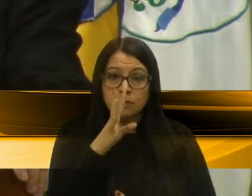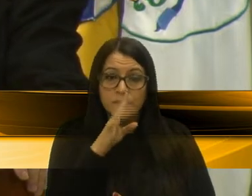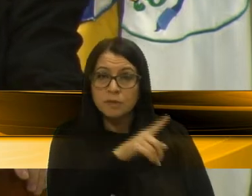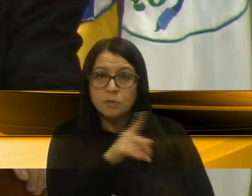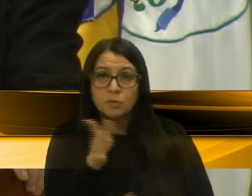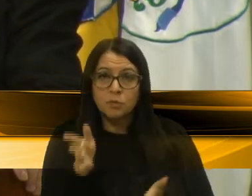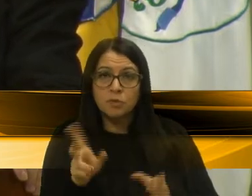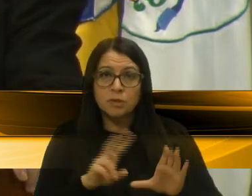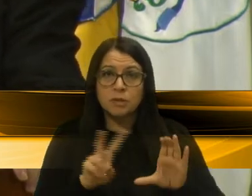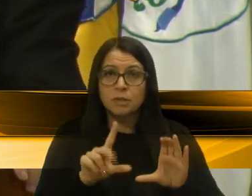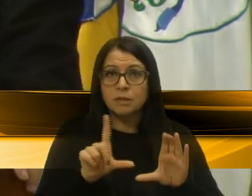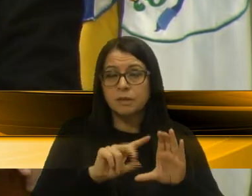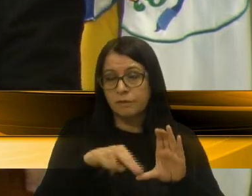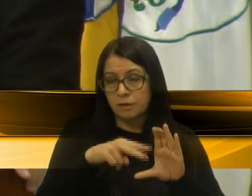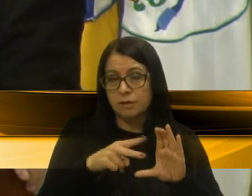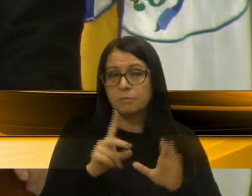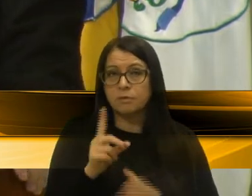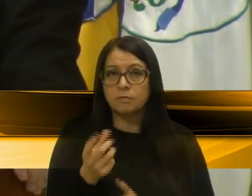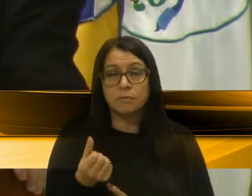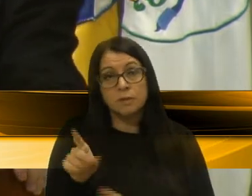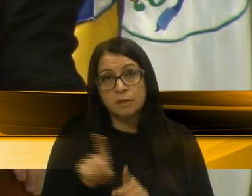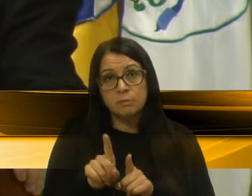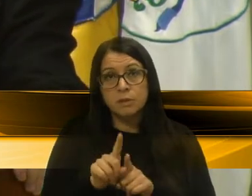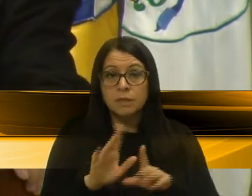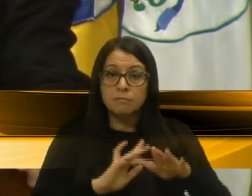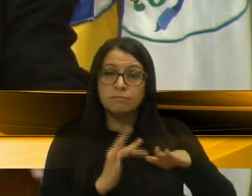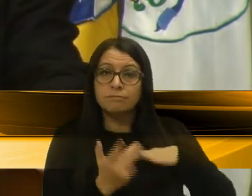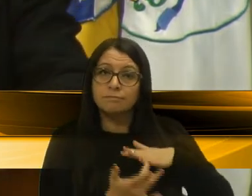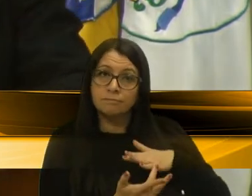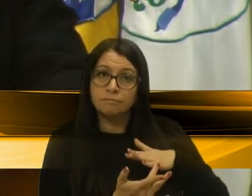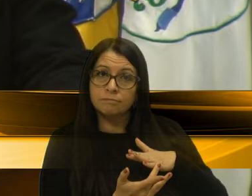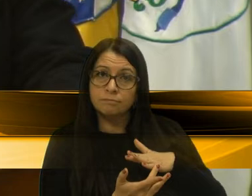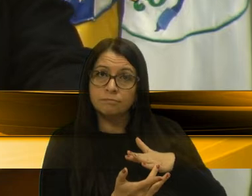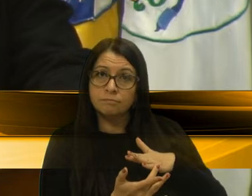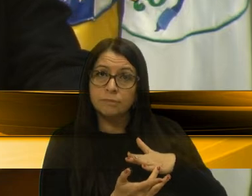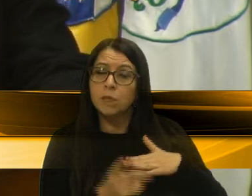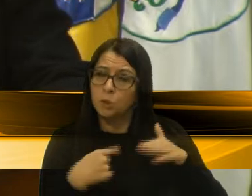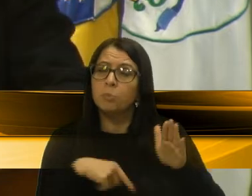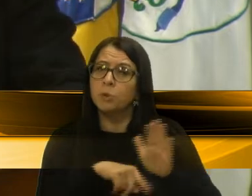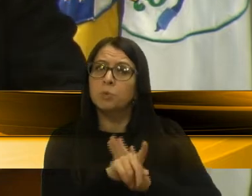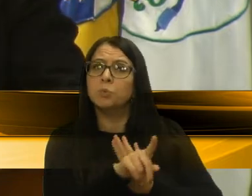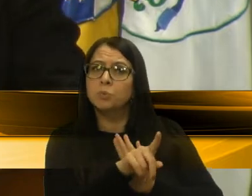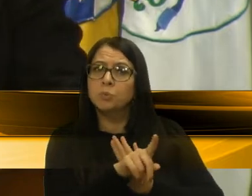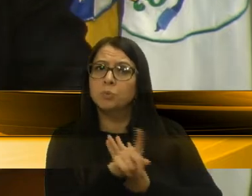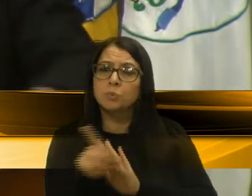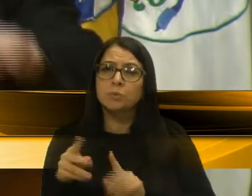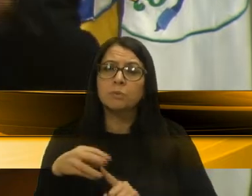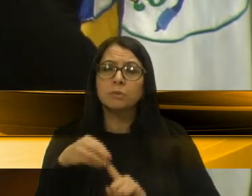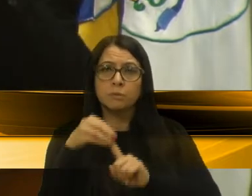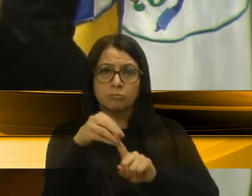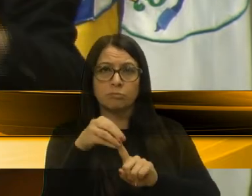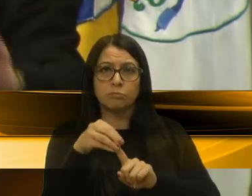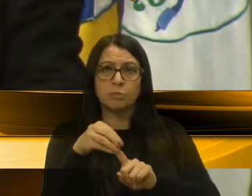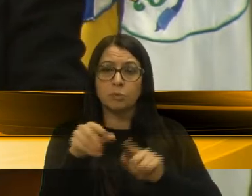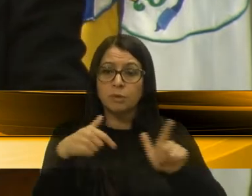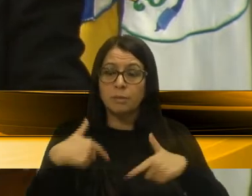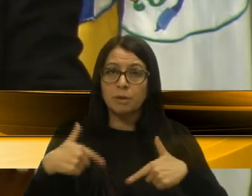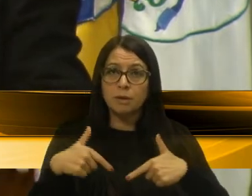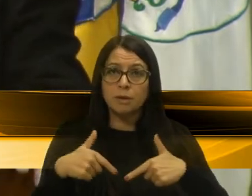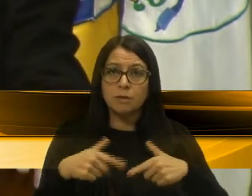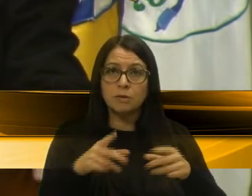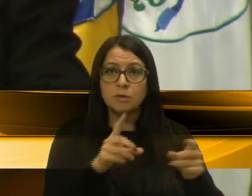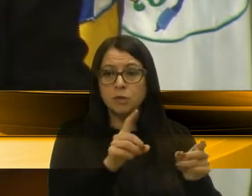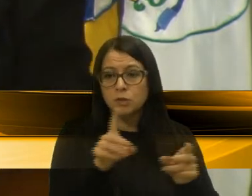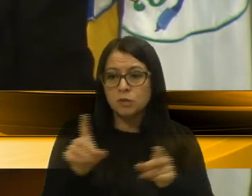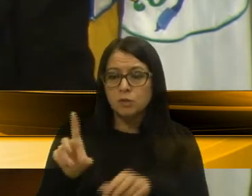assistir através da TV Câmara ou através das redes sociais. Eu pergunto principalmente aos trabalhadores do